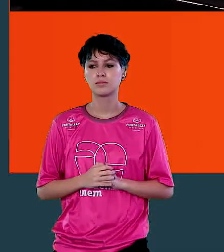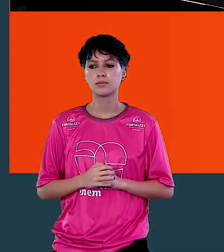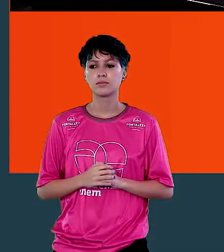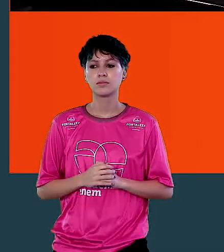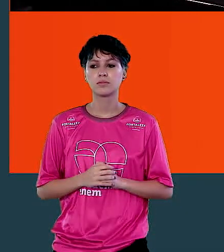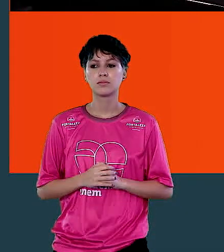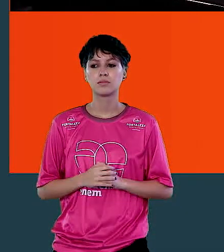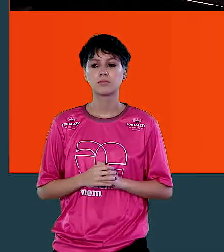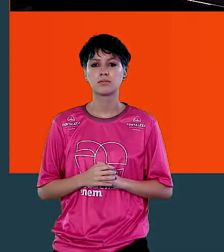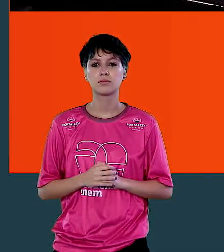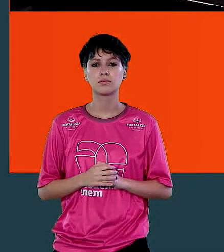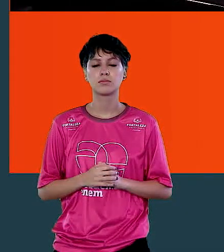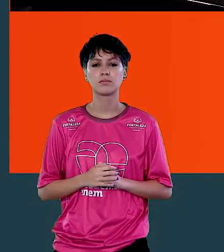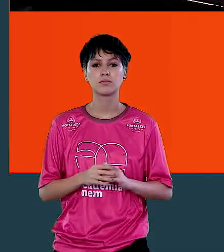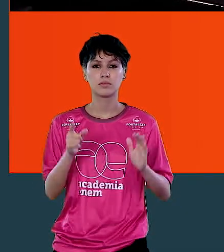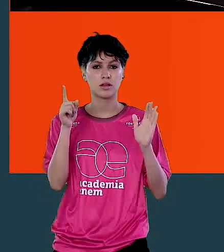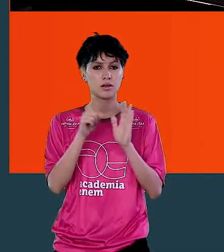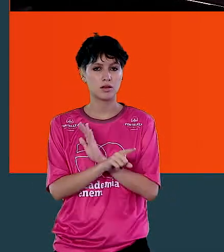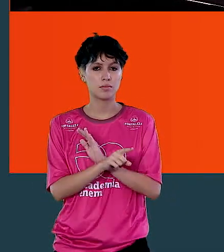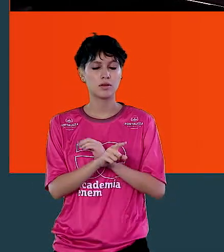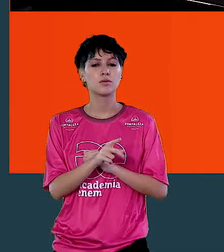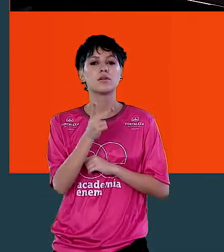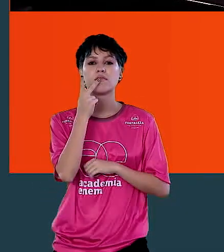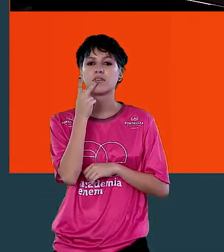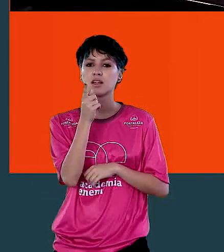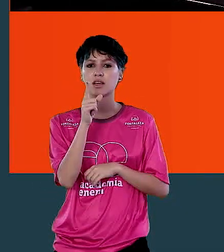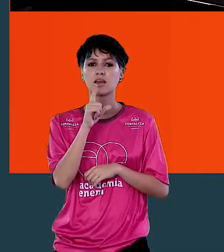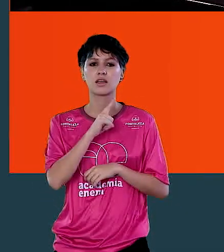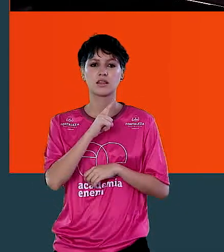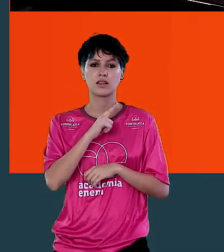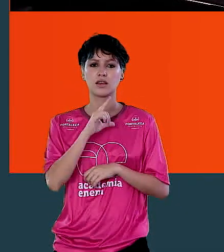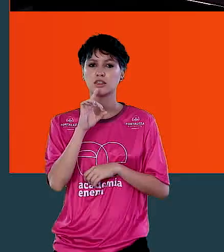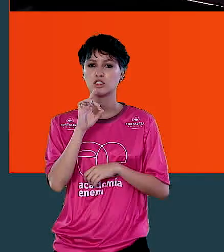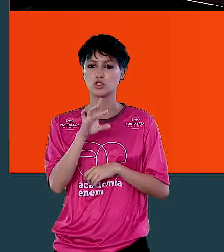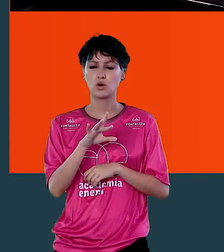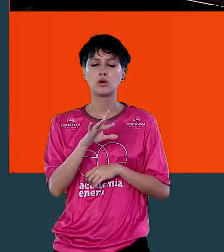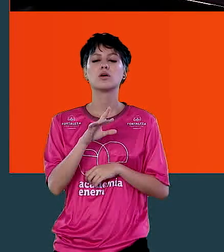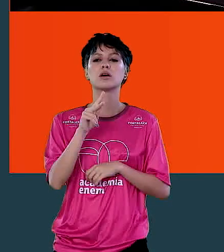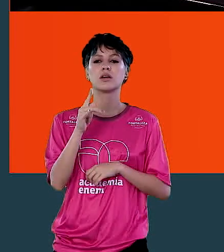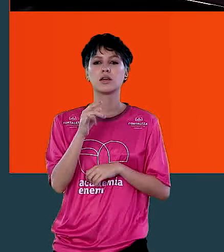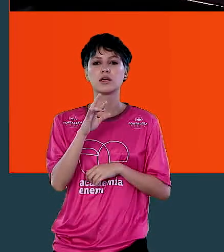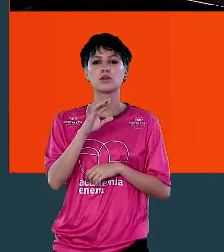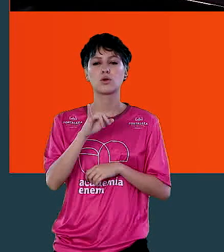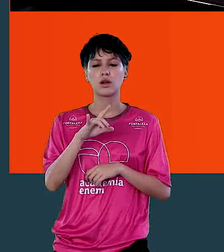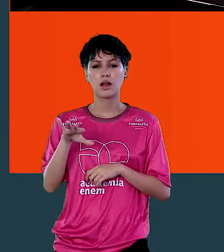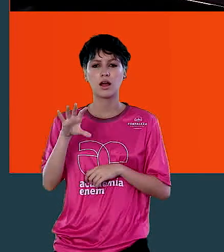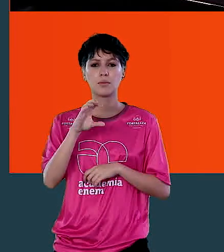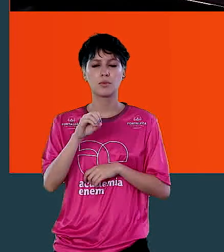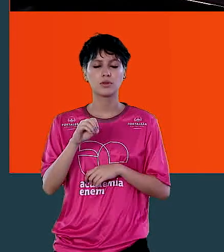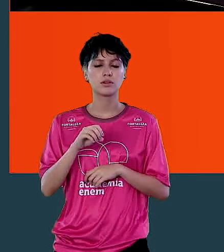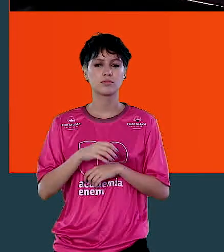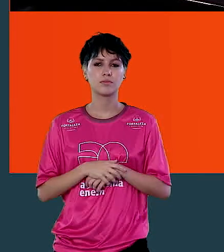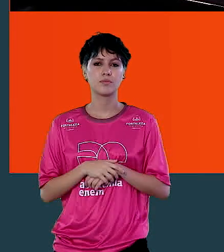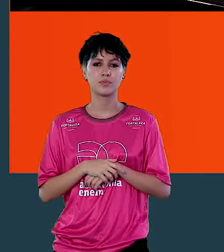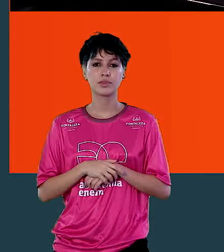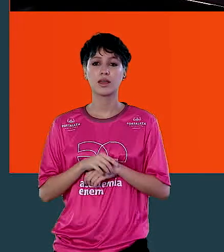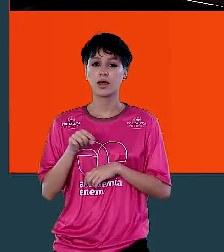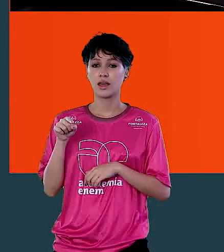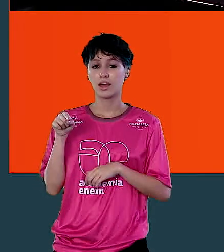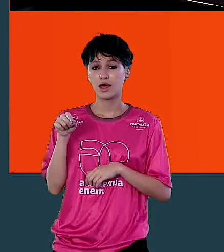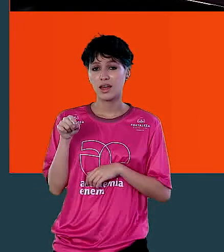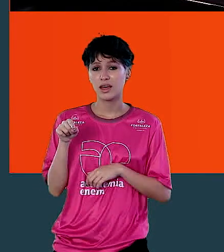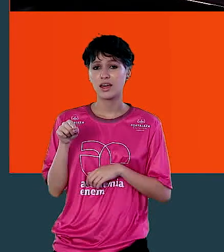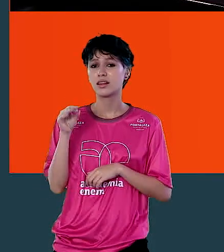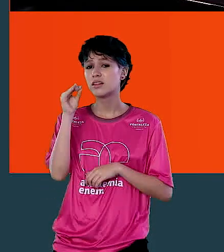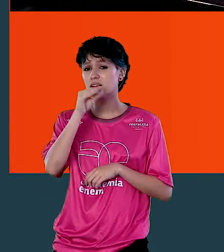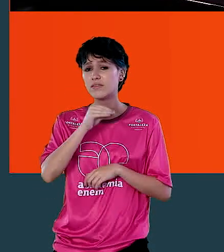que eu só tenho hidrocarboneto, que eu só tenho molécula que é apolar, as interações são o quê? Fraquíssimas. É por isso